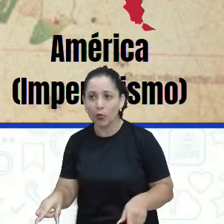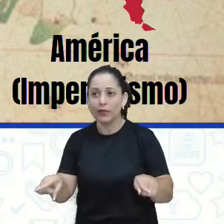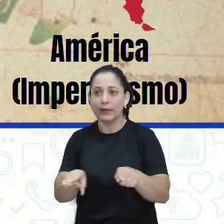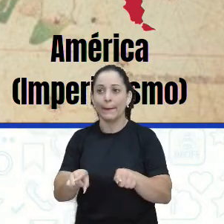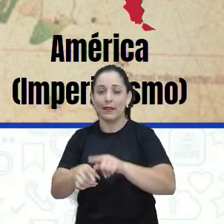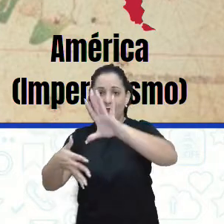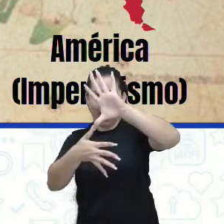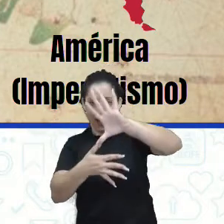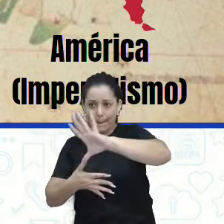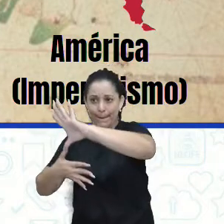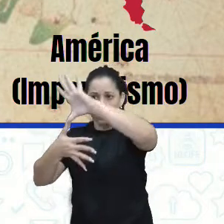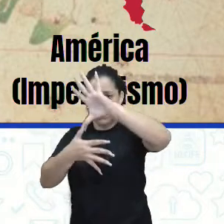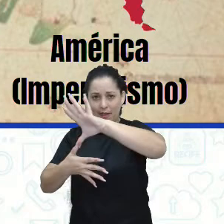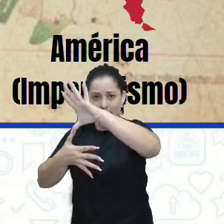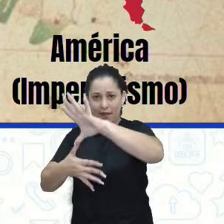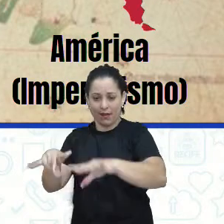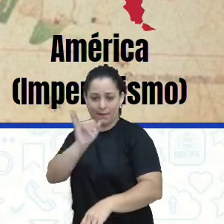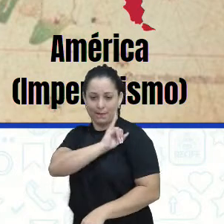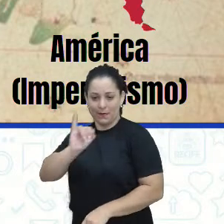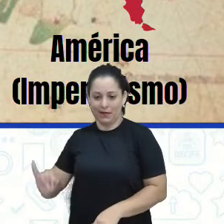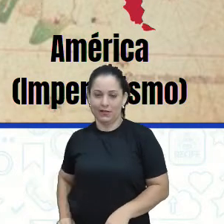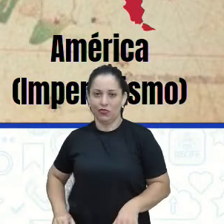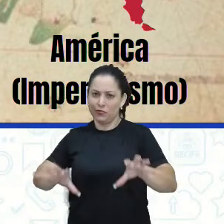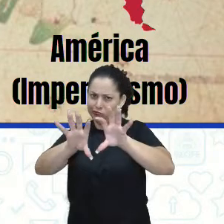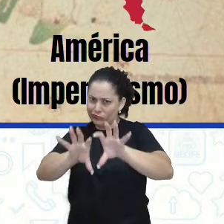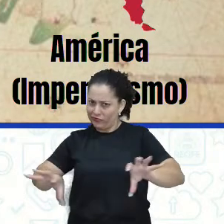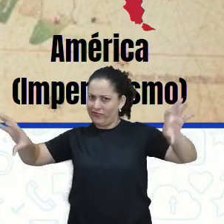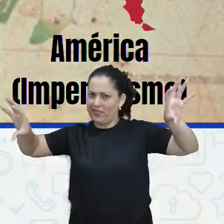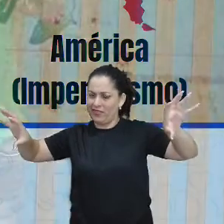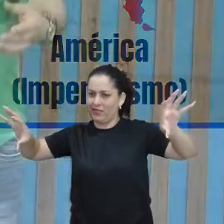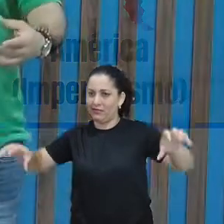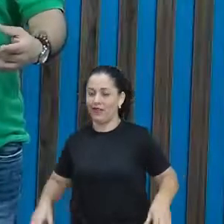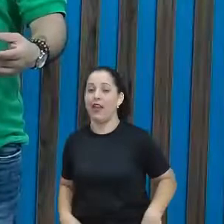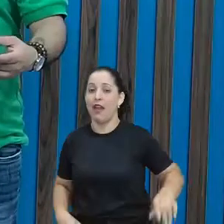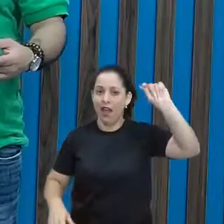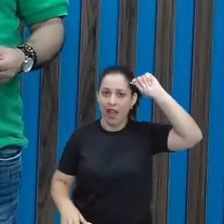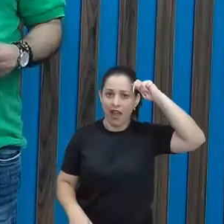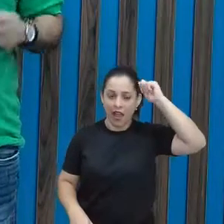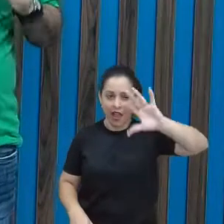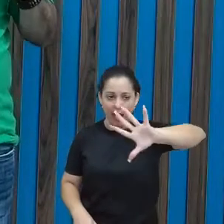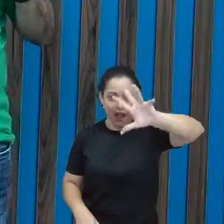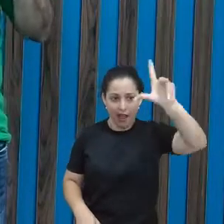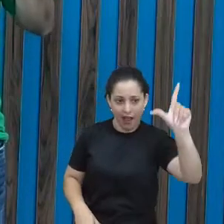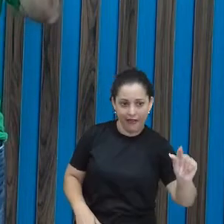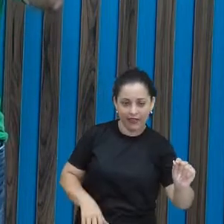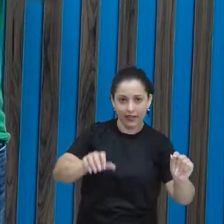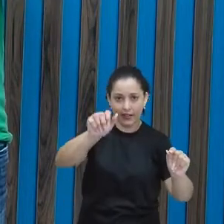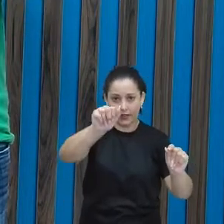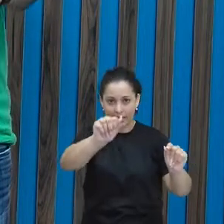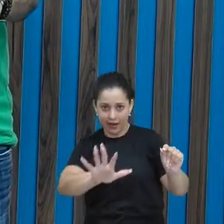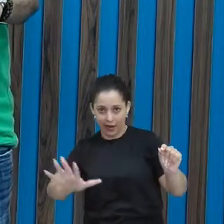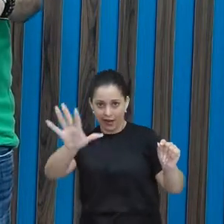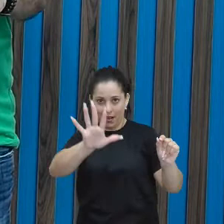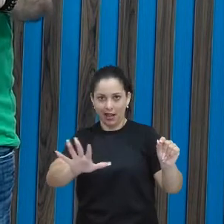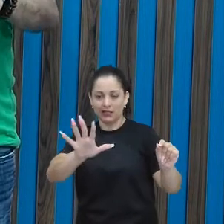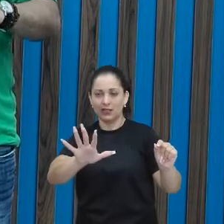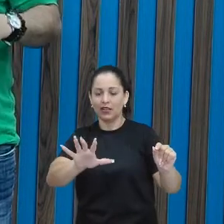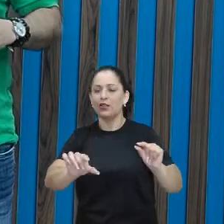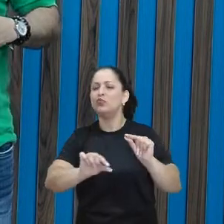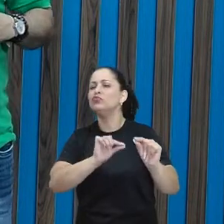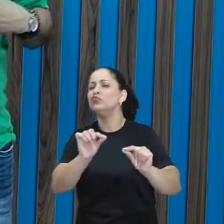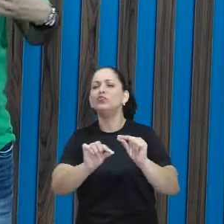por quê. Porque na África e na Ásia, as nações europeias, né, elas invadem aquele